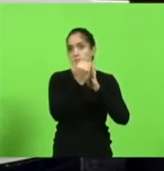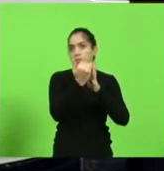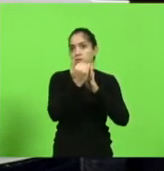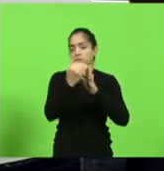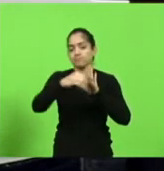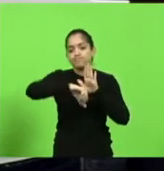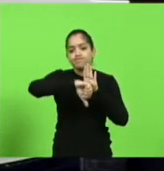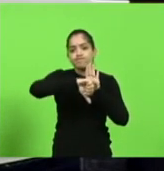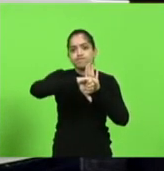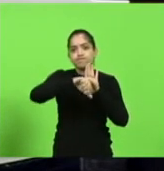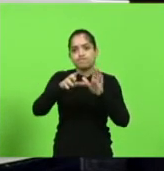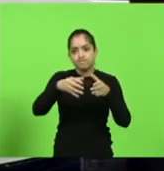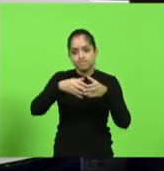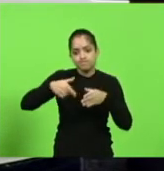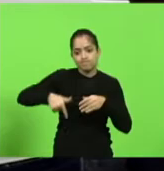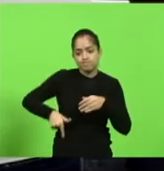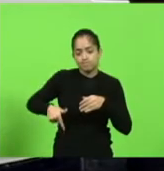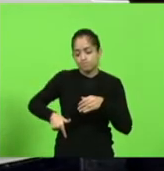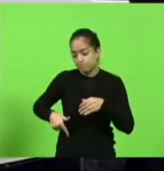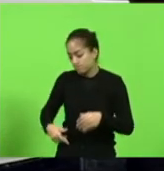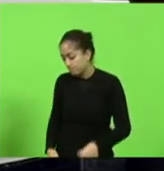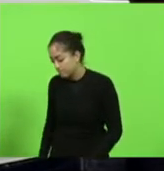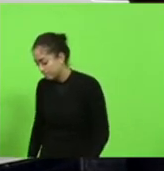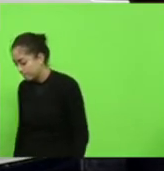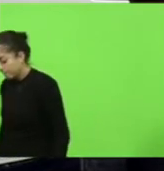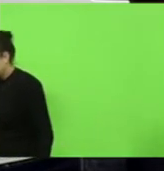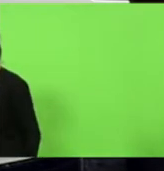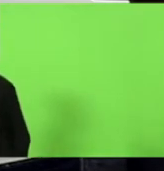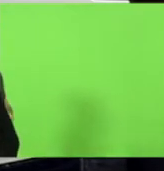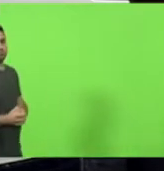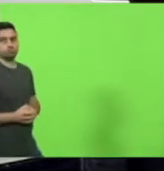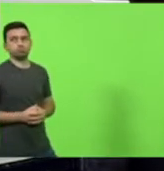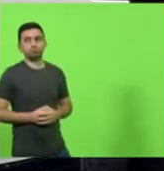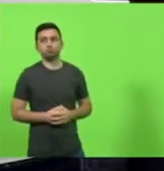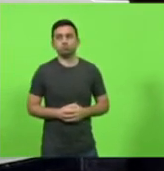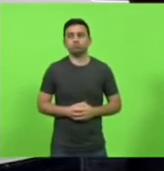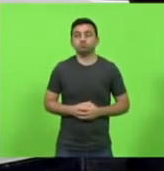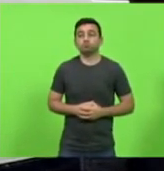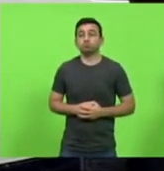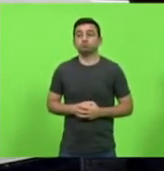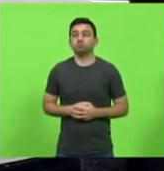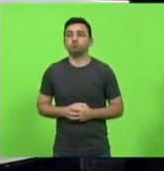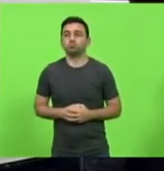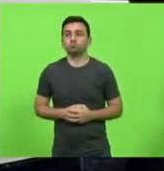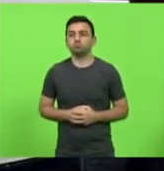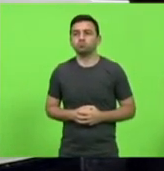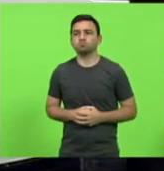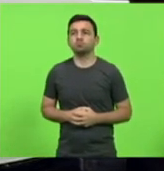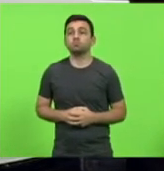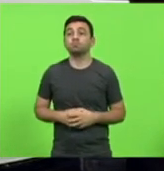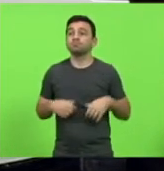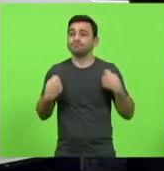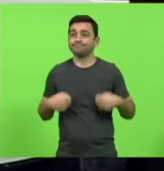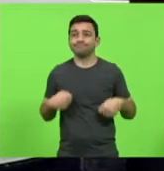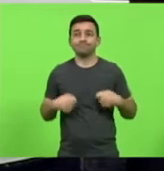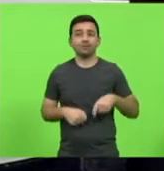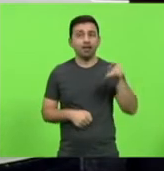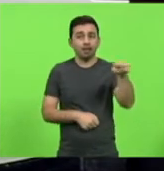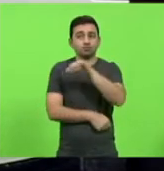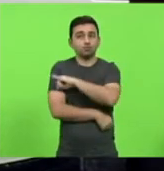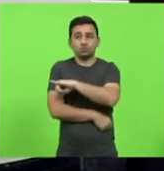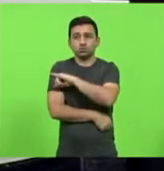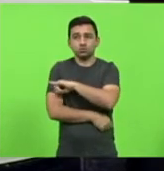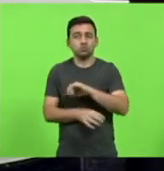com metralhadora e entregar na delegacia de polícia. Eles deveriam fazer isso no Rio de Janeiro, pegar os mandados de